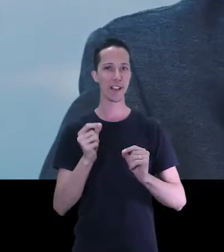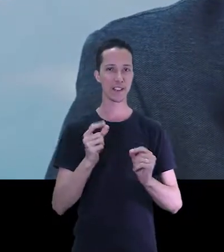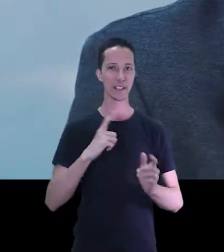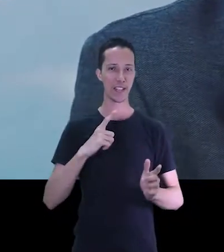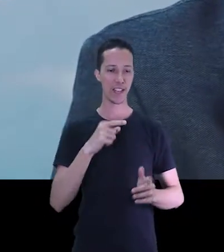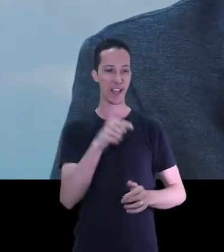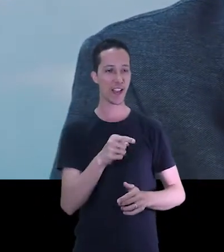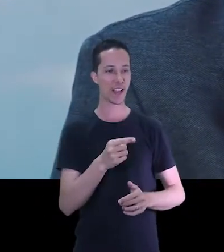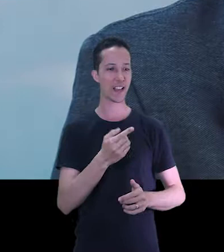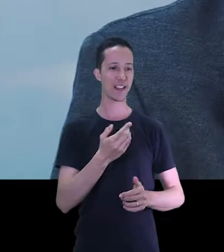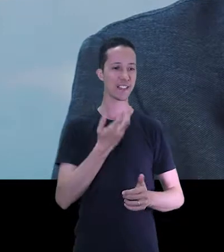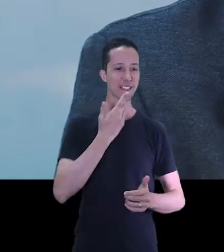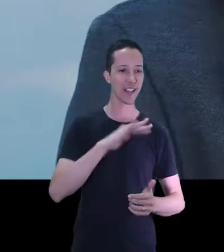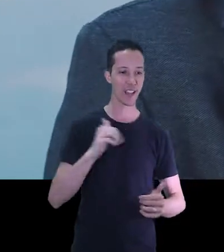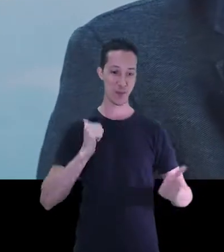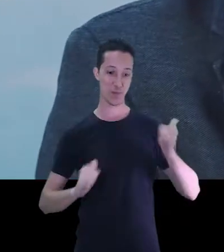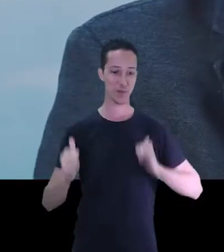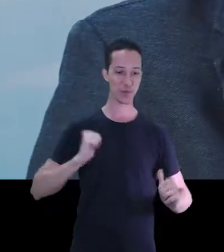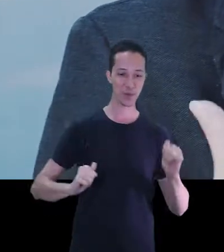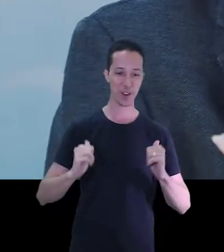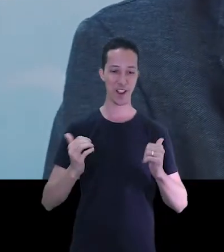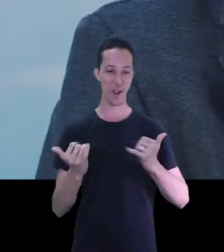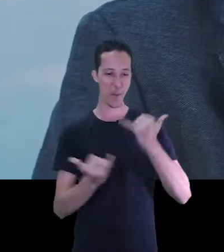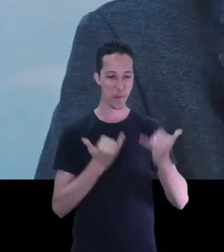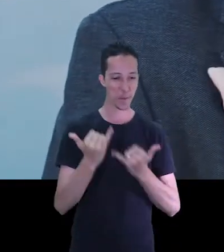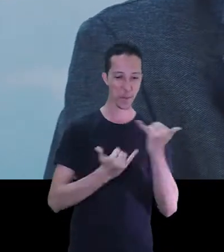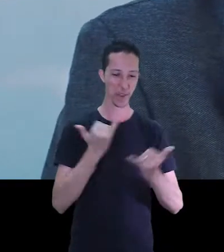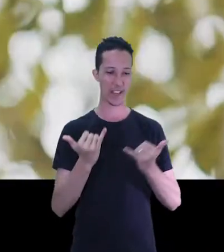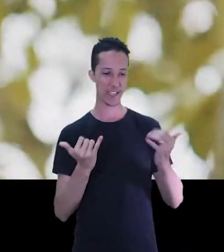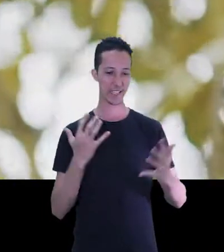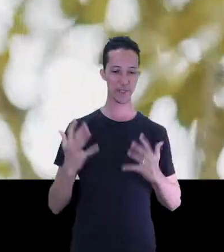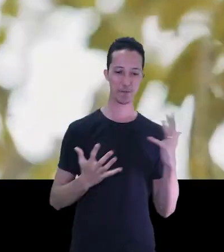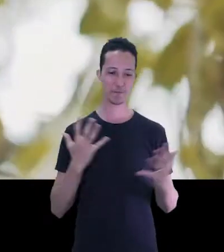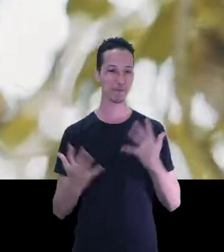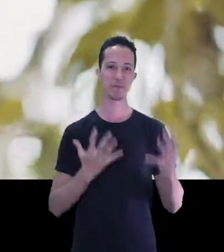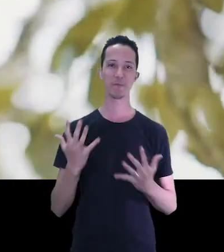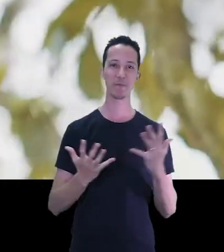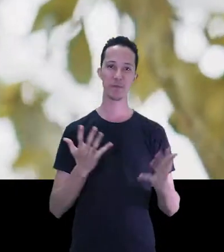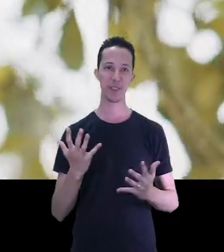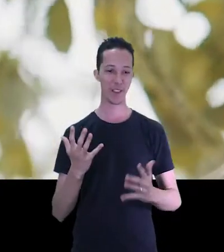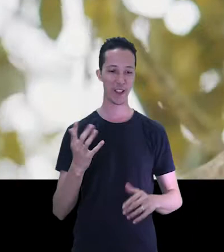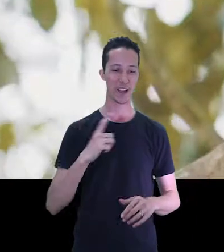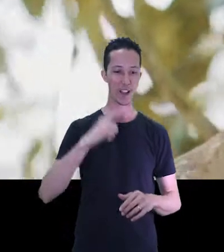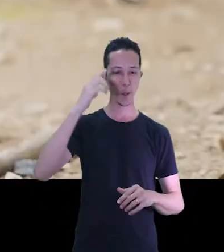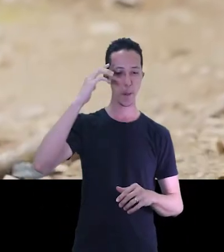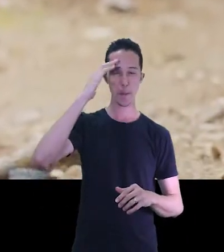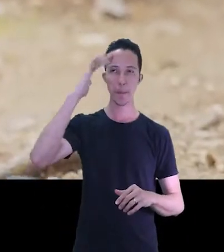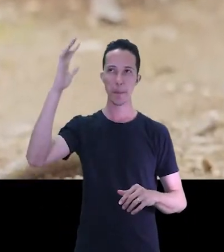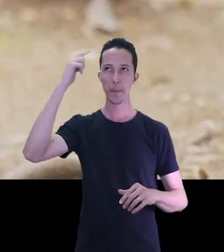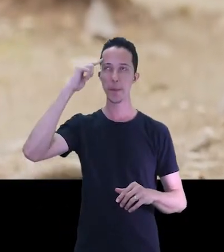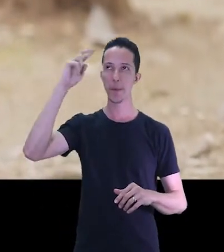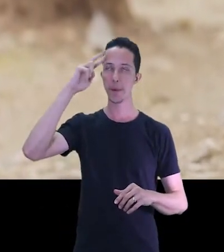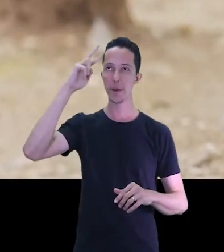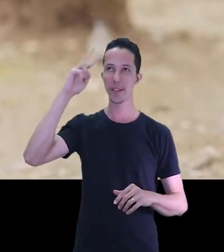é motivada por essa inquietude infantil de lidar com as suas angústias, com as suas